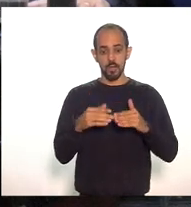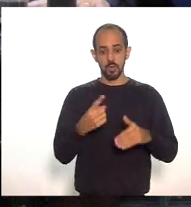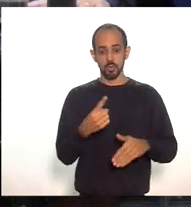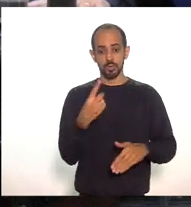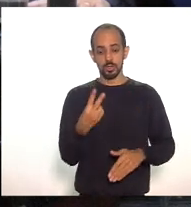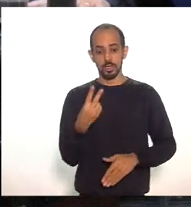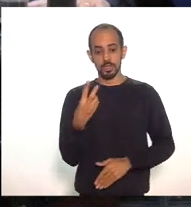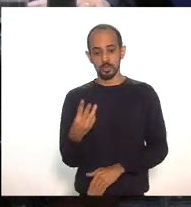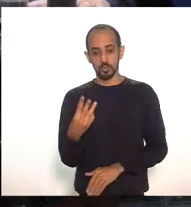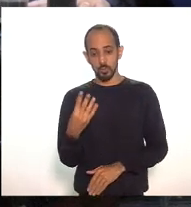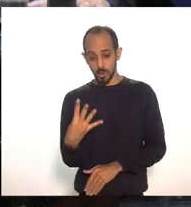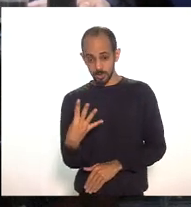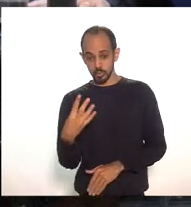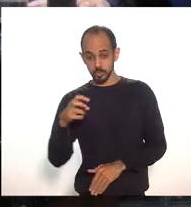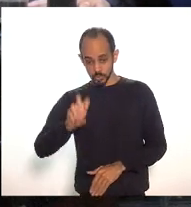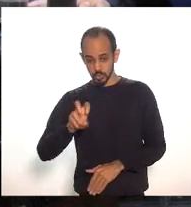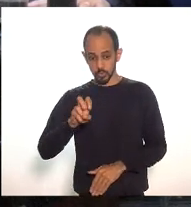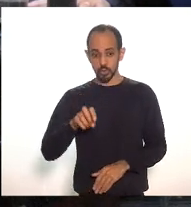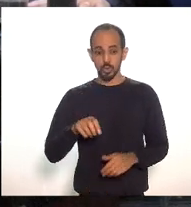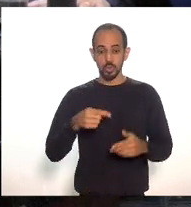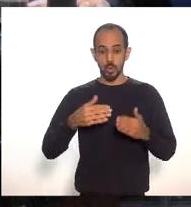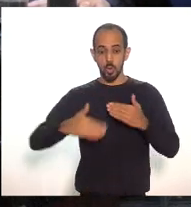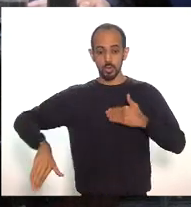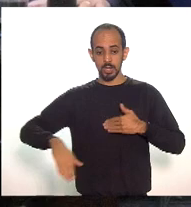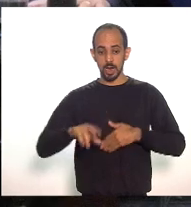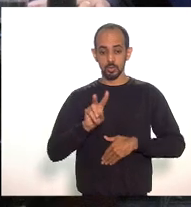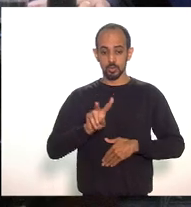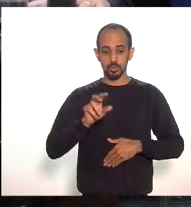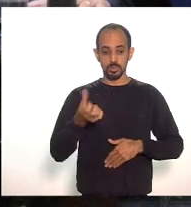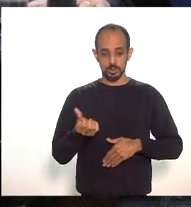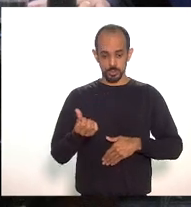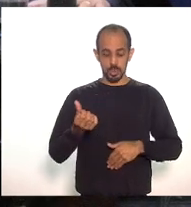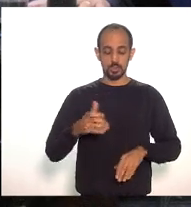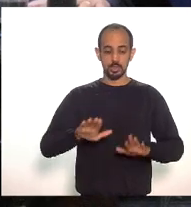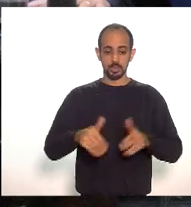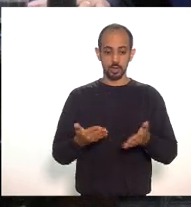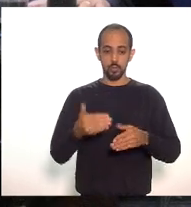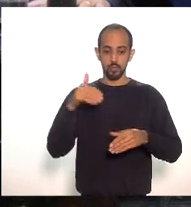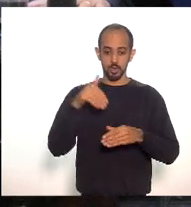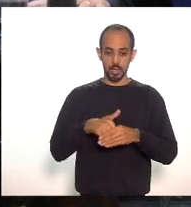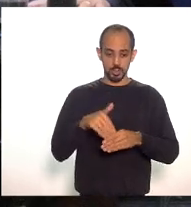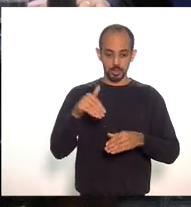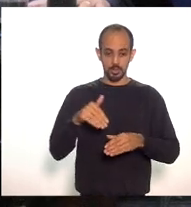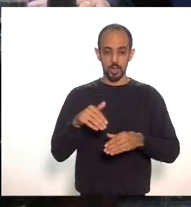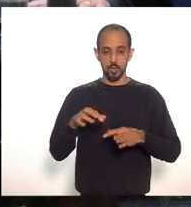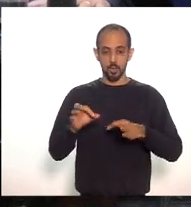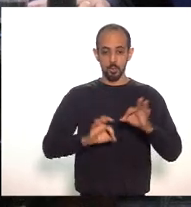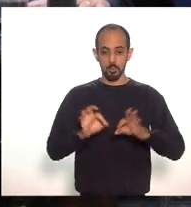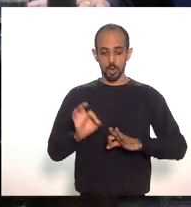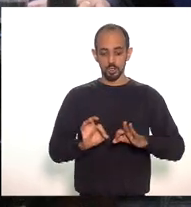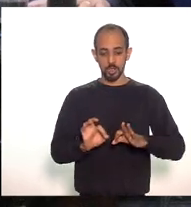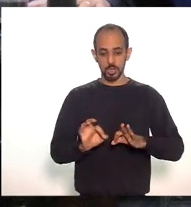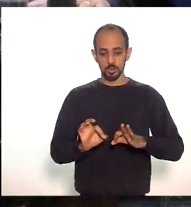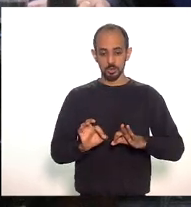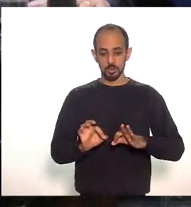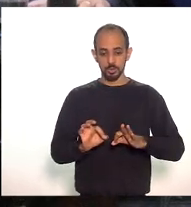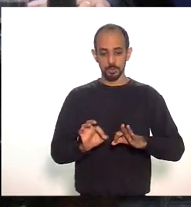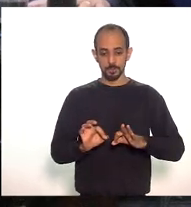4 e 5 e contrária 26 seus que a prova benesse Como estão aprovada em votação o projeto